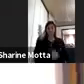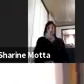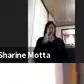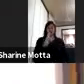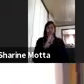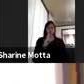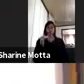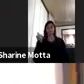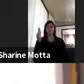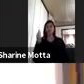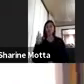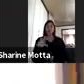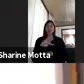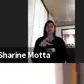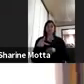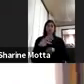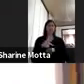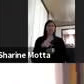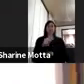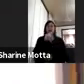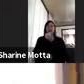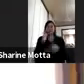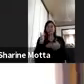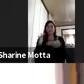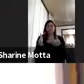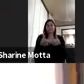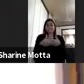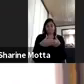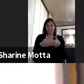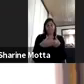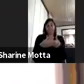grande coisa, mas que pode ser muito melhor do que